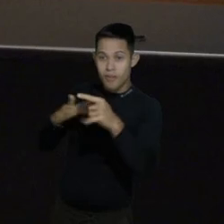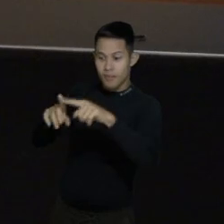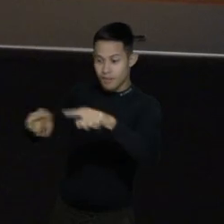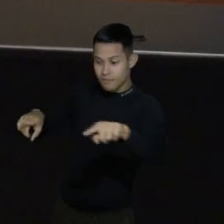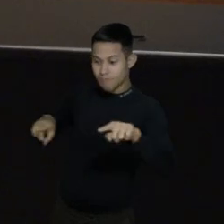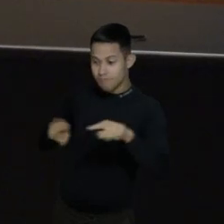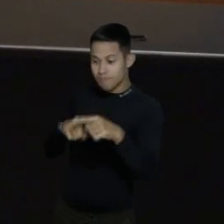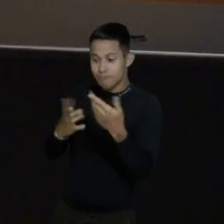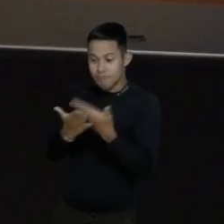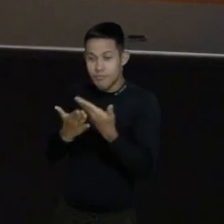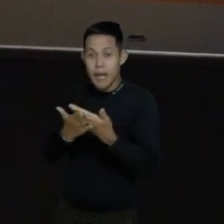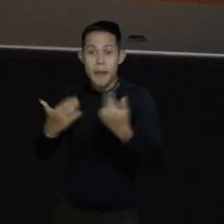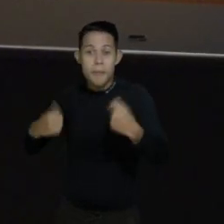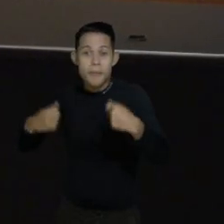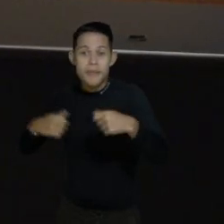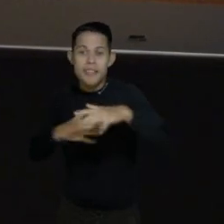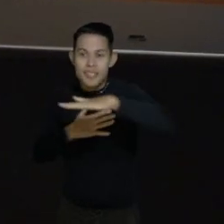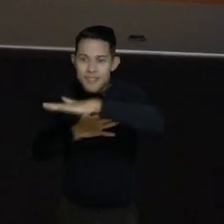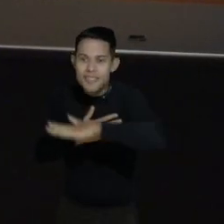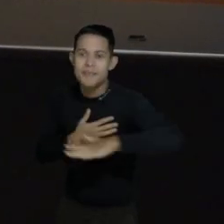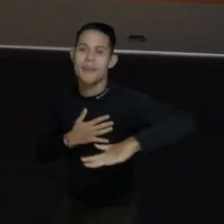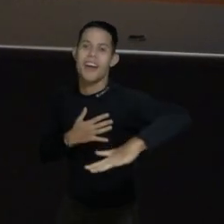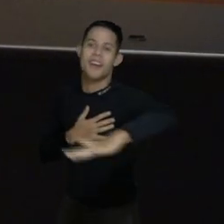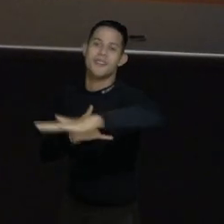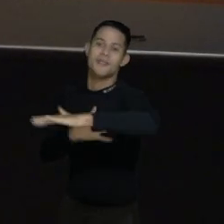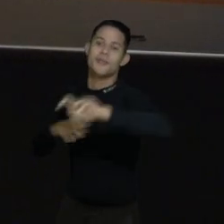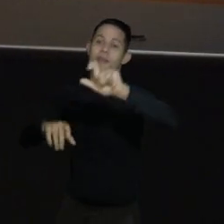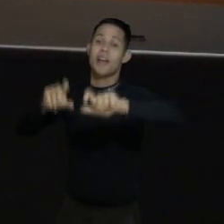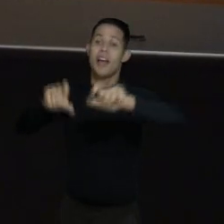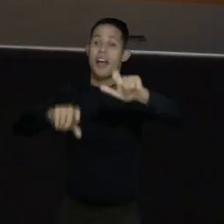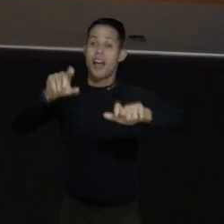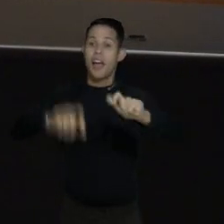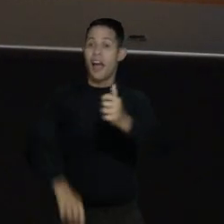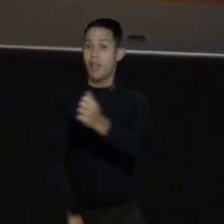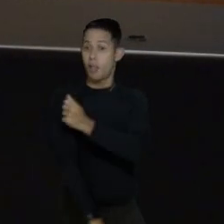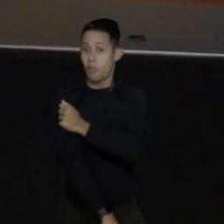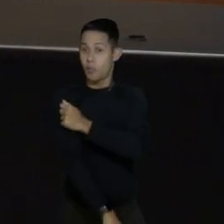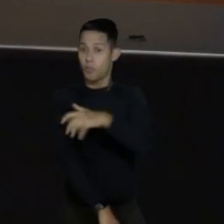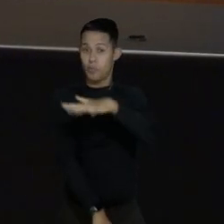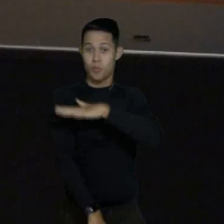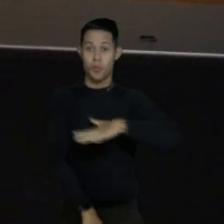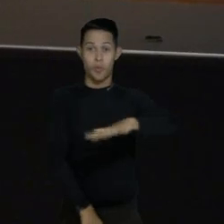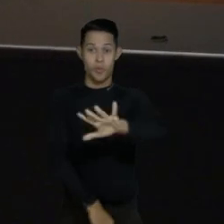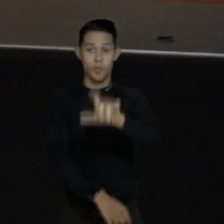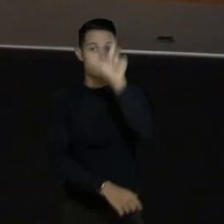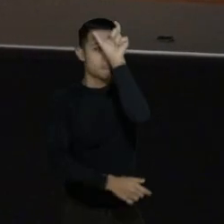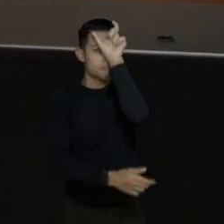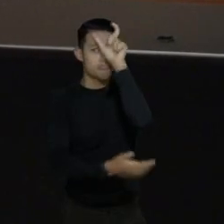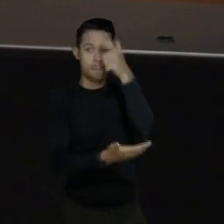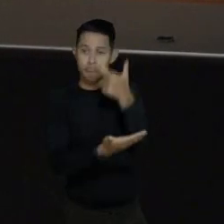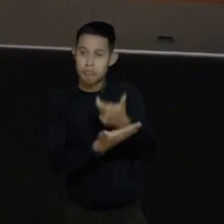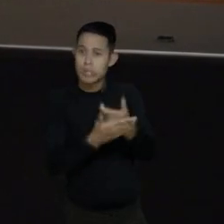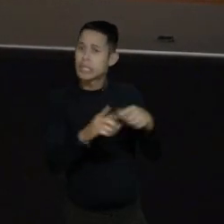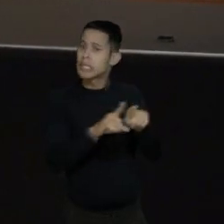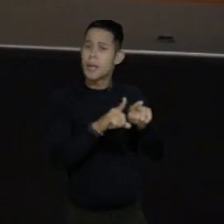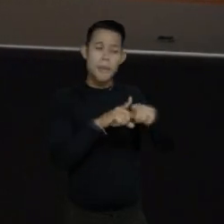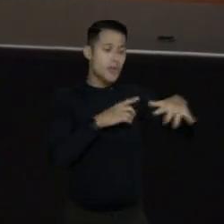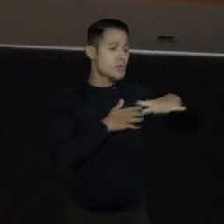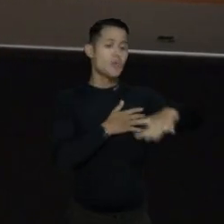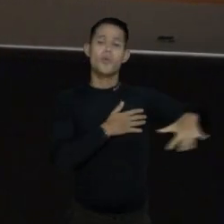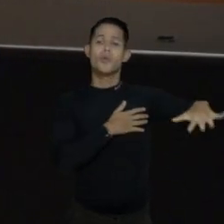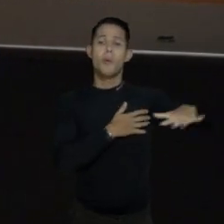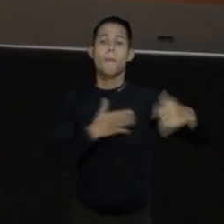espaço onde os estudantes não só os com dislexia Mas qualquer Estudante tem a segurança de poder